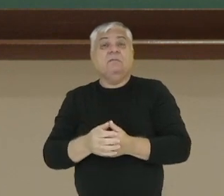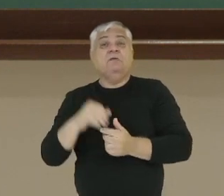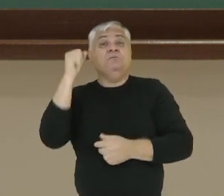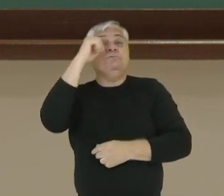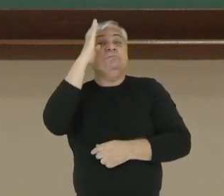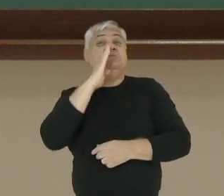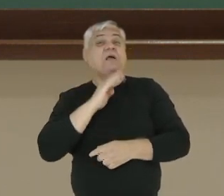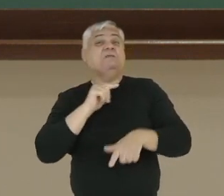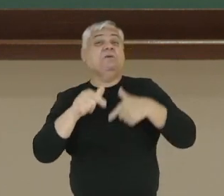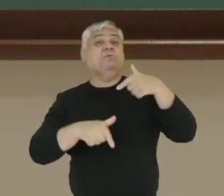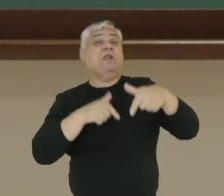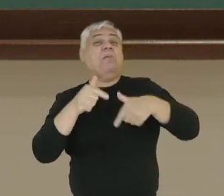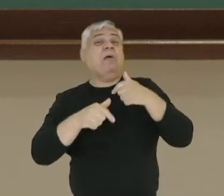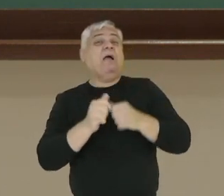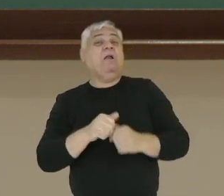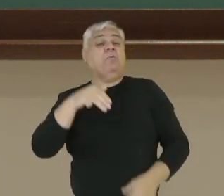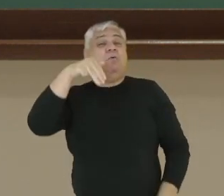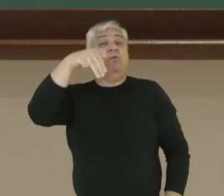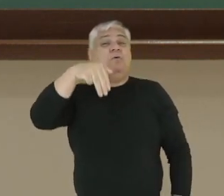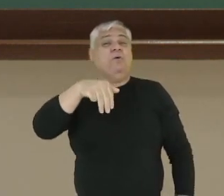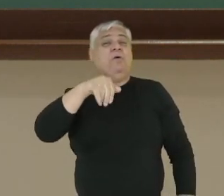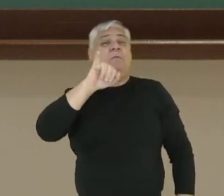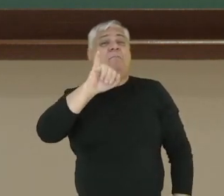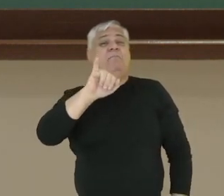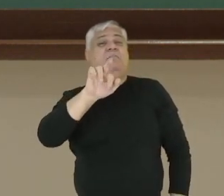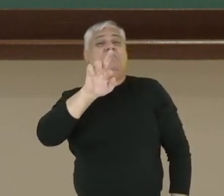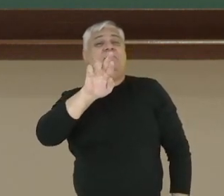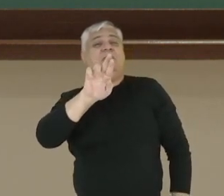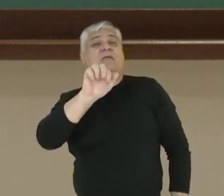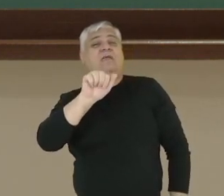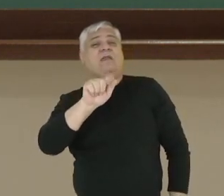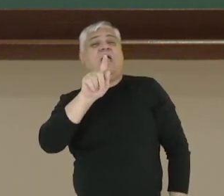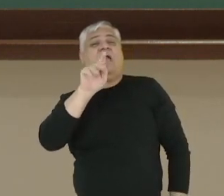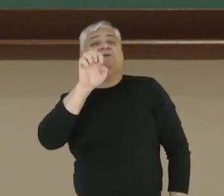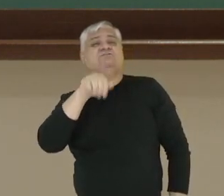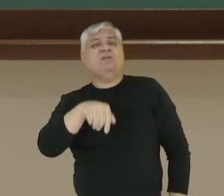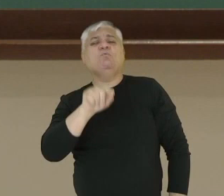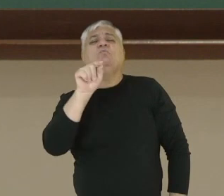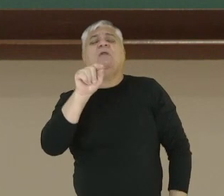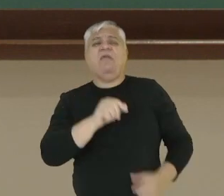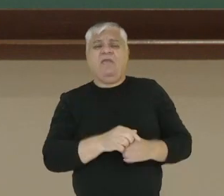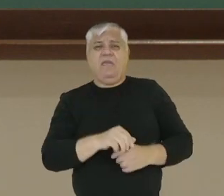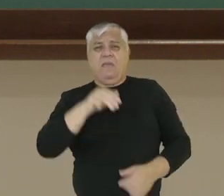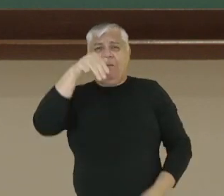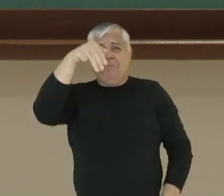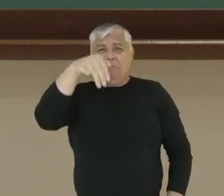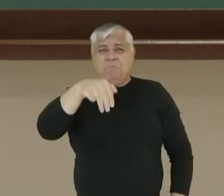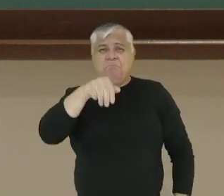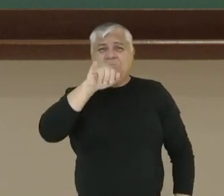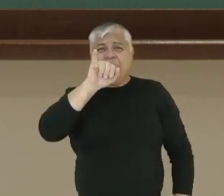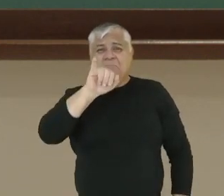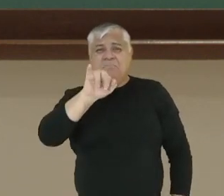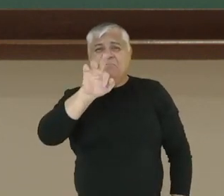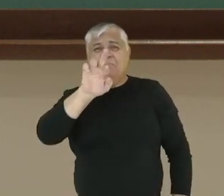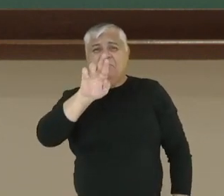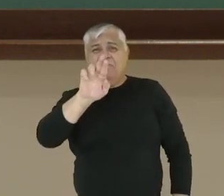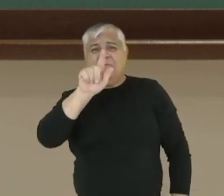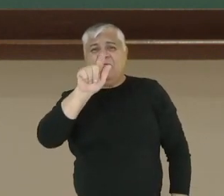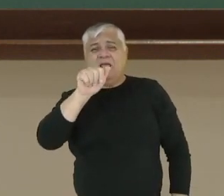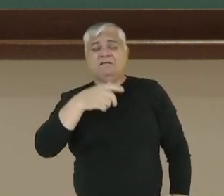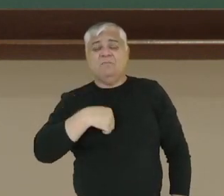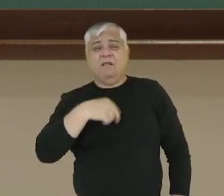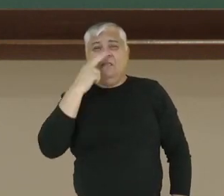miragem. O que é miragem? Miragem é uma vertigem que as pessoas que estão andando no